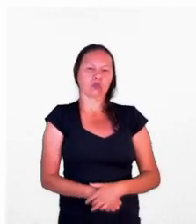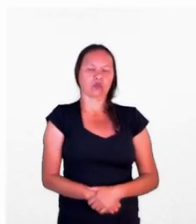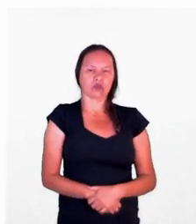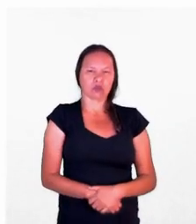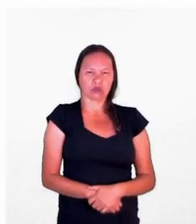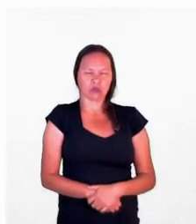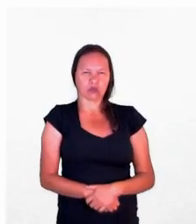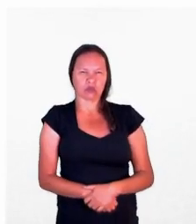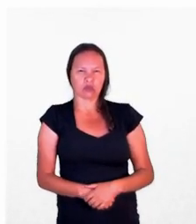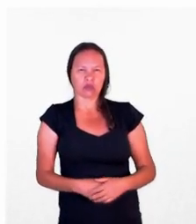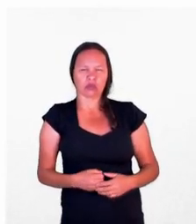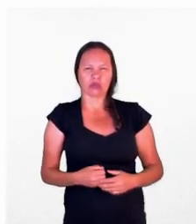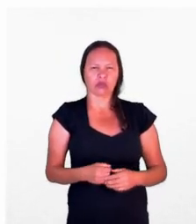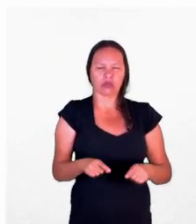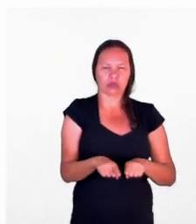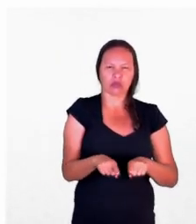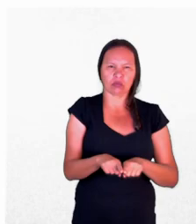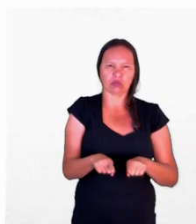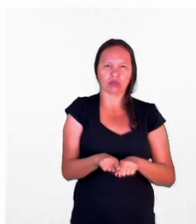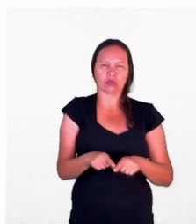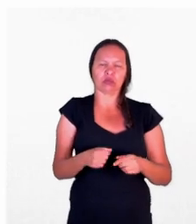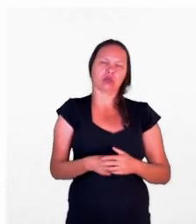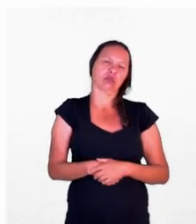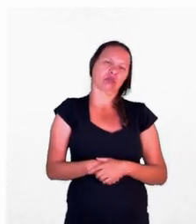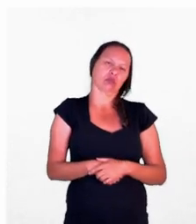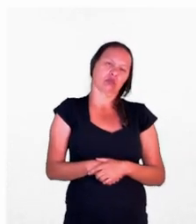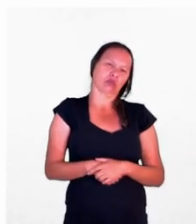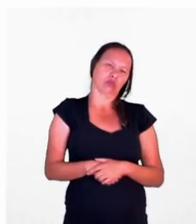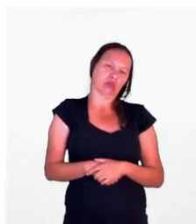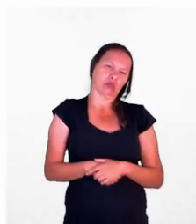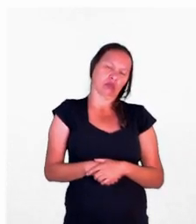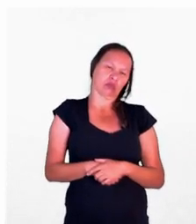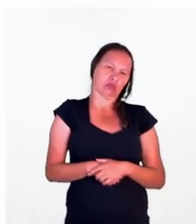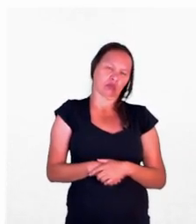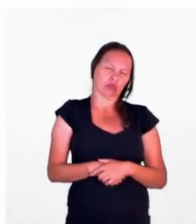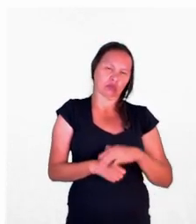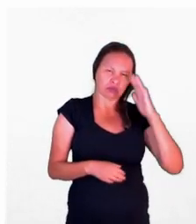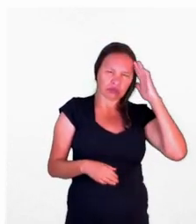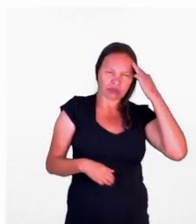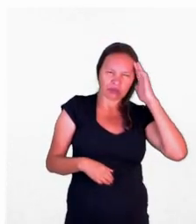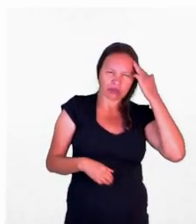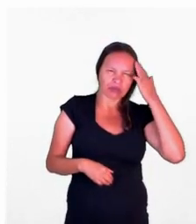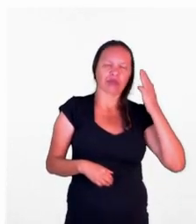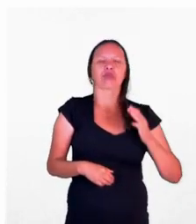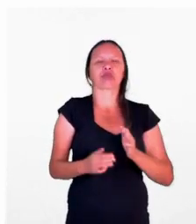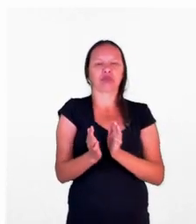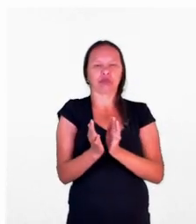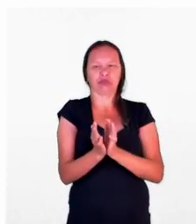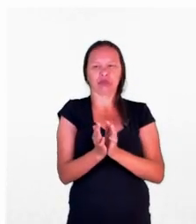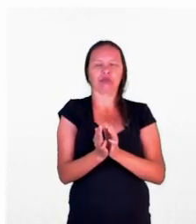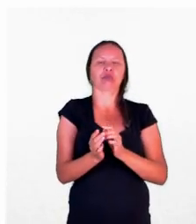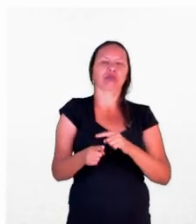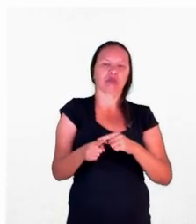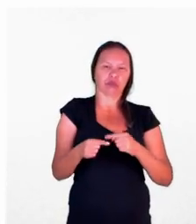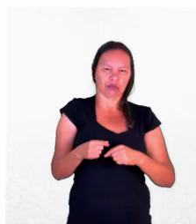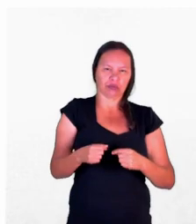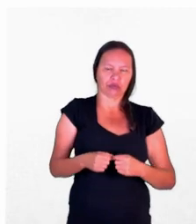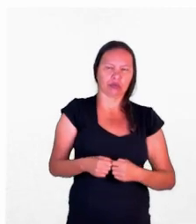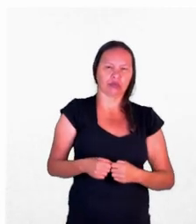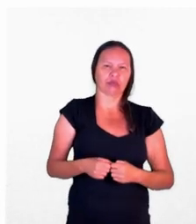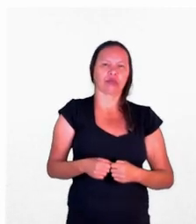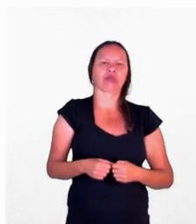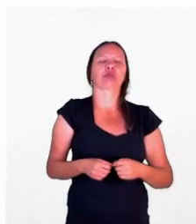eh e também eh buscando entender dos Municípios eh que medidas estavam tomando para adesão